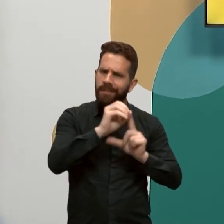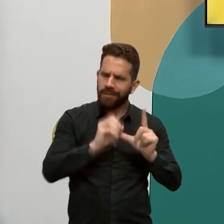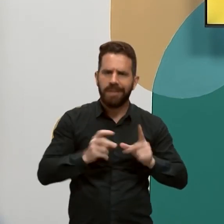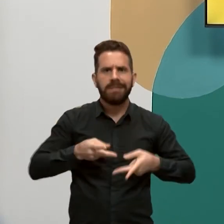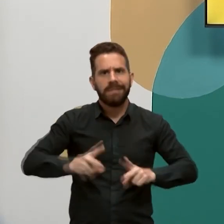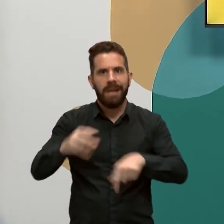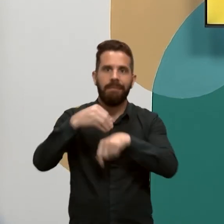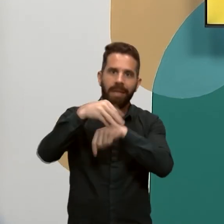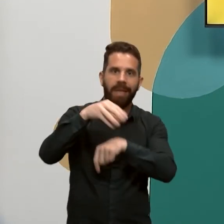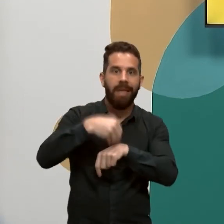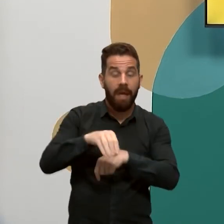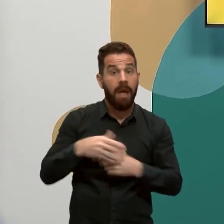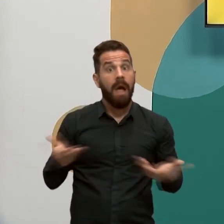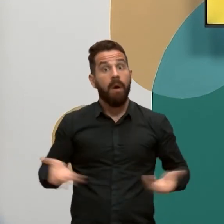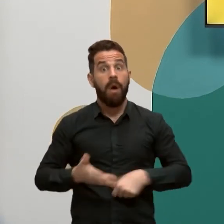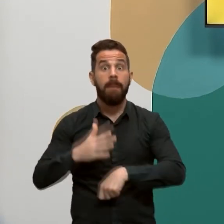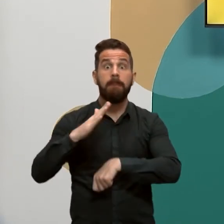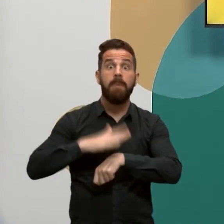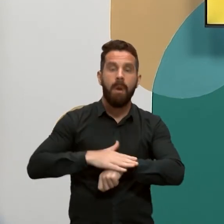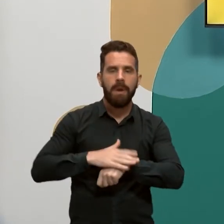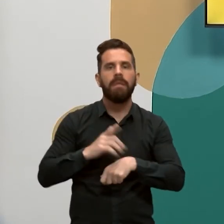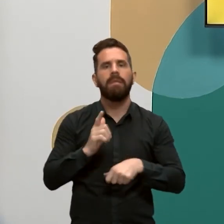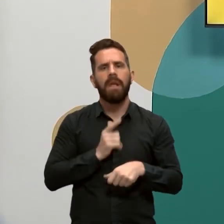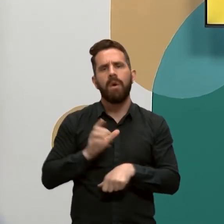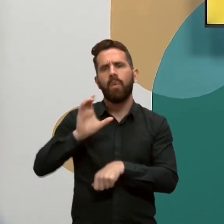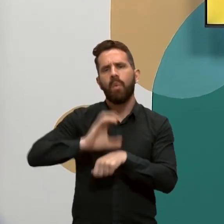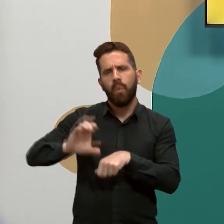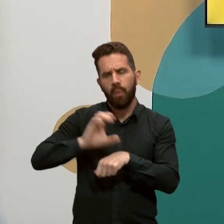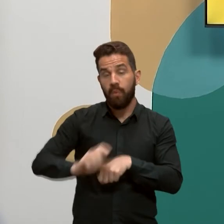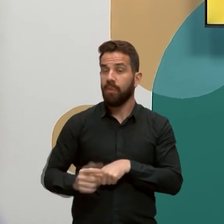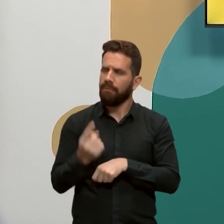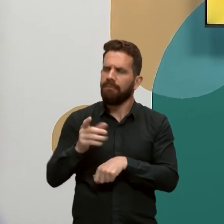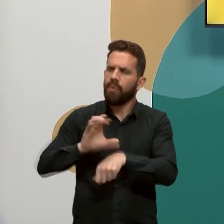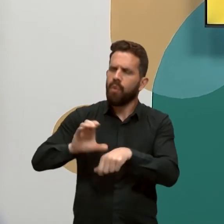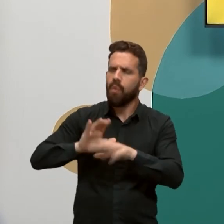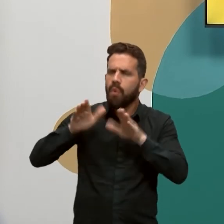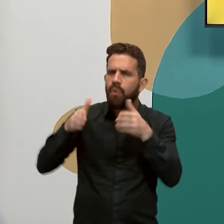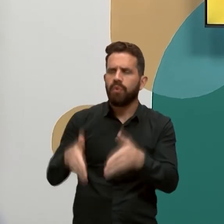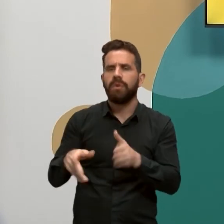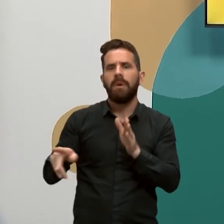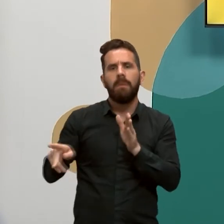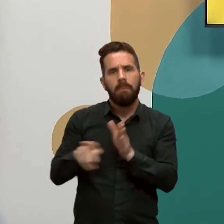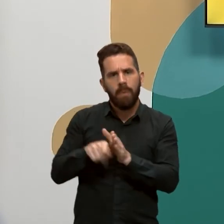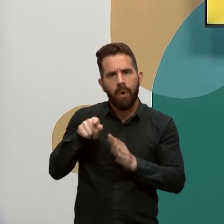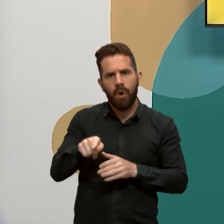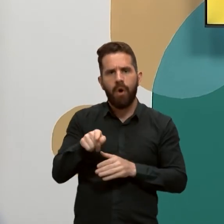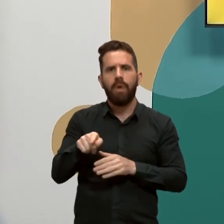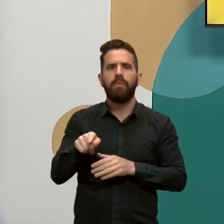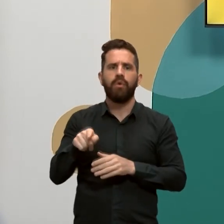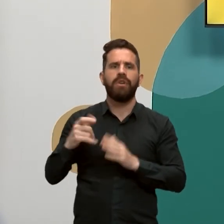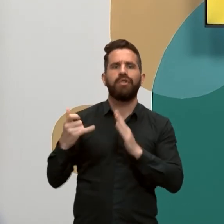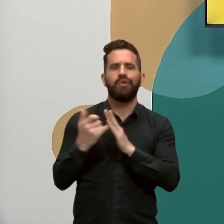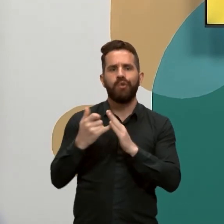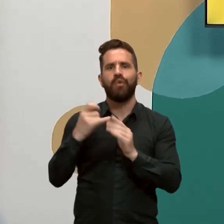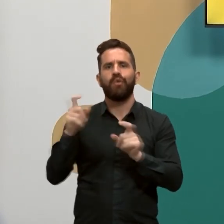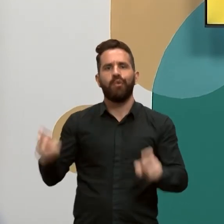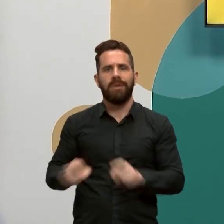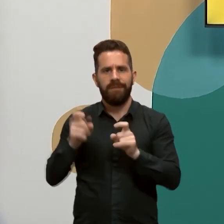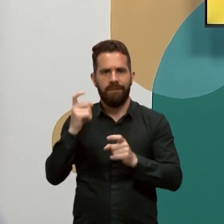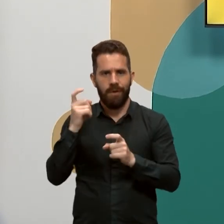sobre eles. Agora é o momento de você conhecer um curso oferecido pelo Instituto de